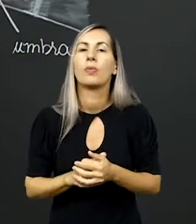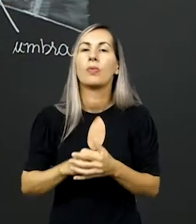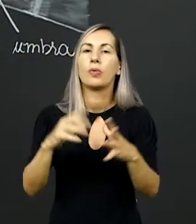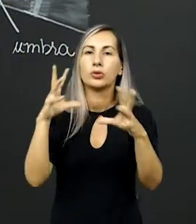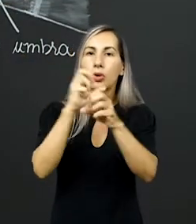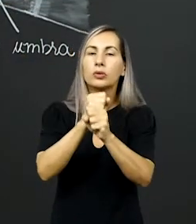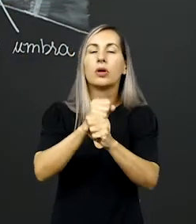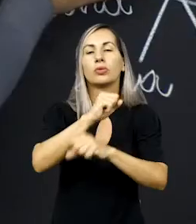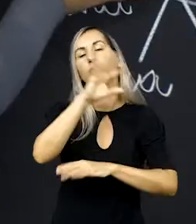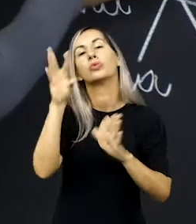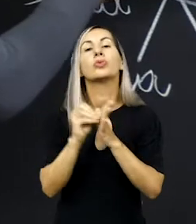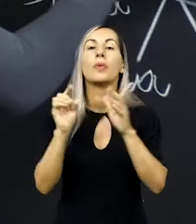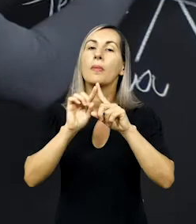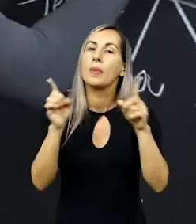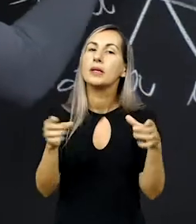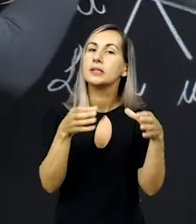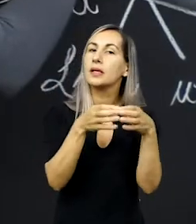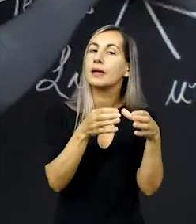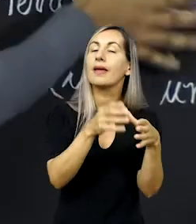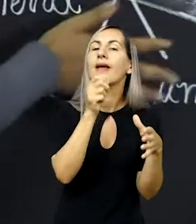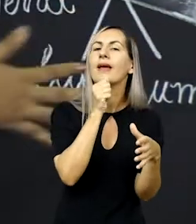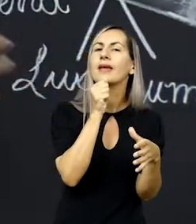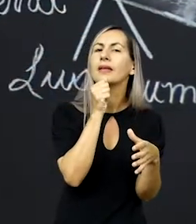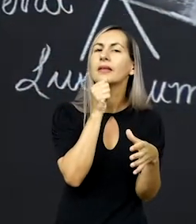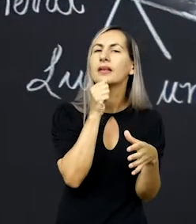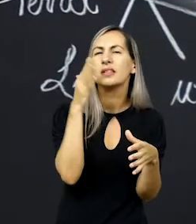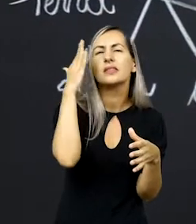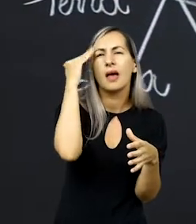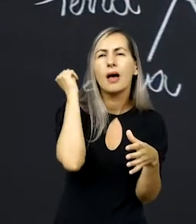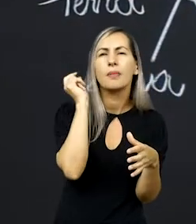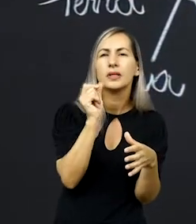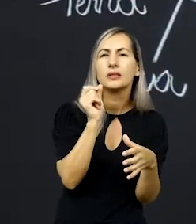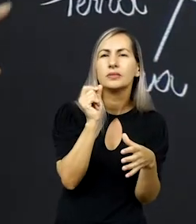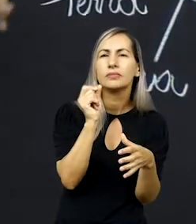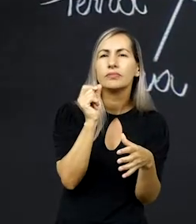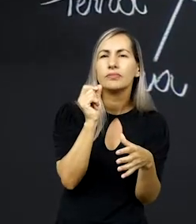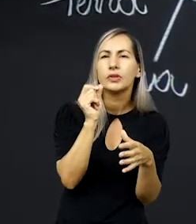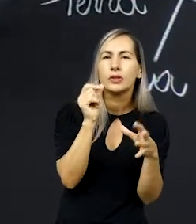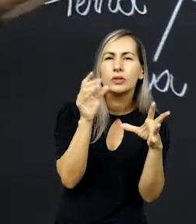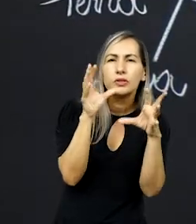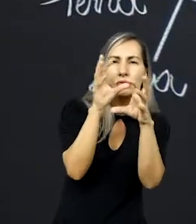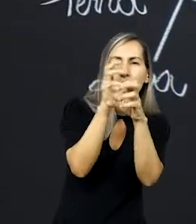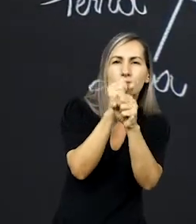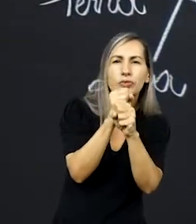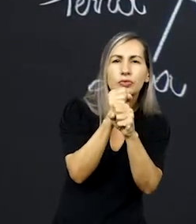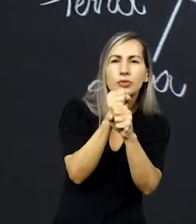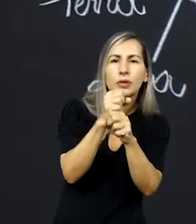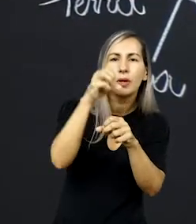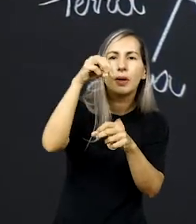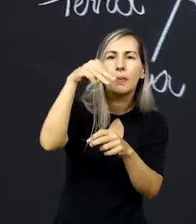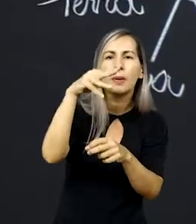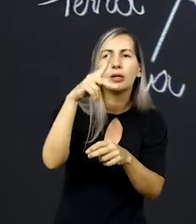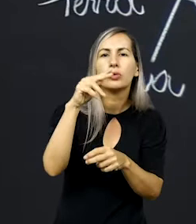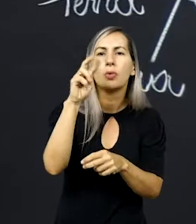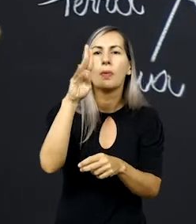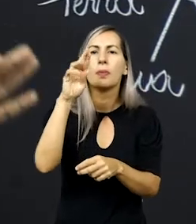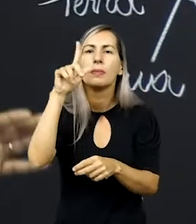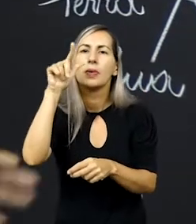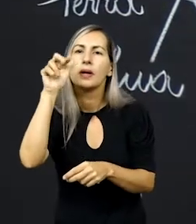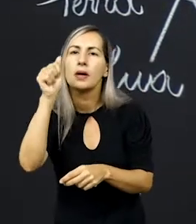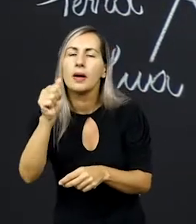total, correto? Mas aqui ainda está assim, sabe assim, aquela coisa mais difusa, aqui na chamada penumbra, tem um pouco de